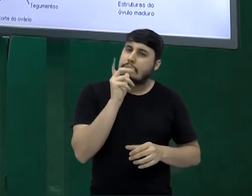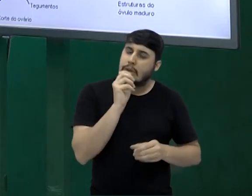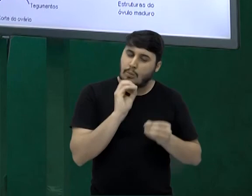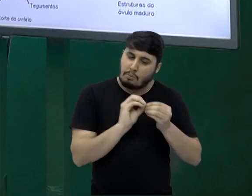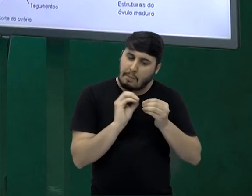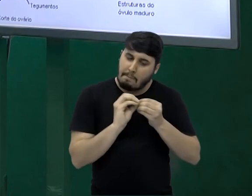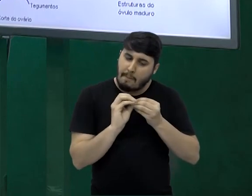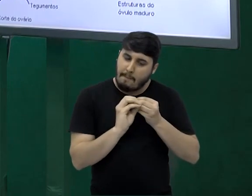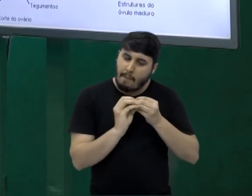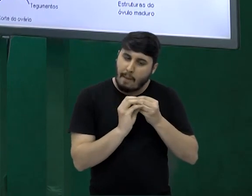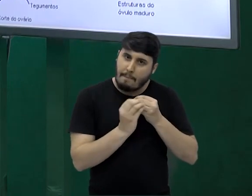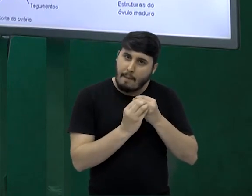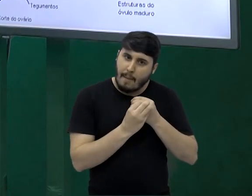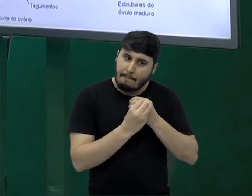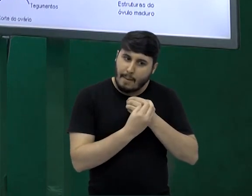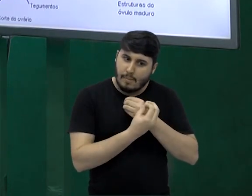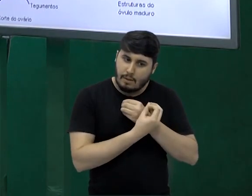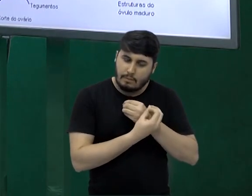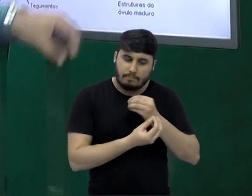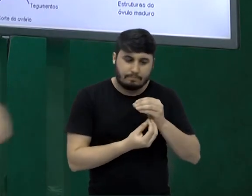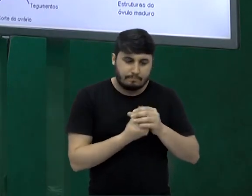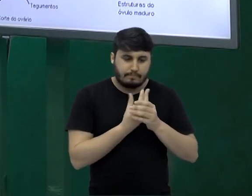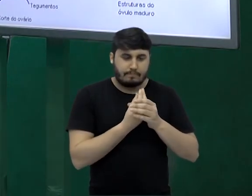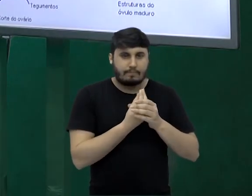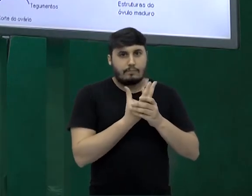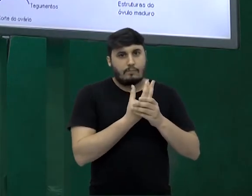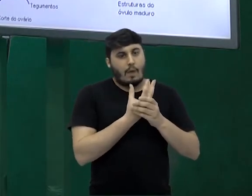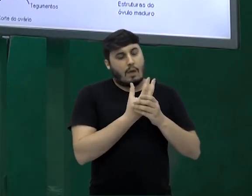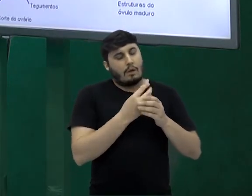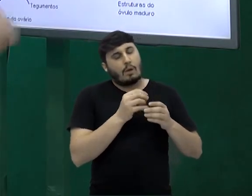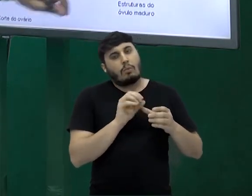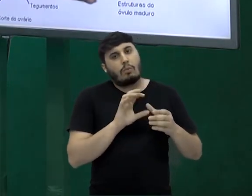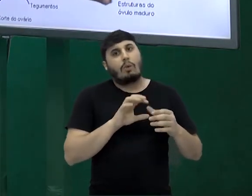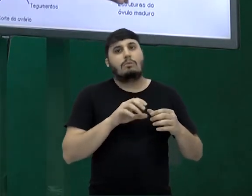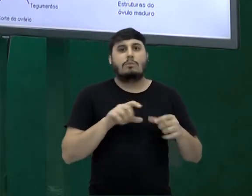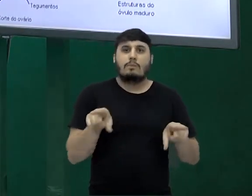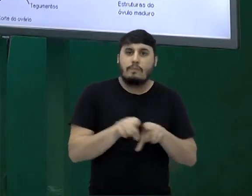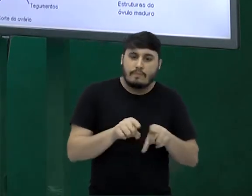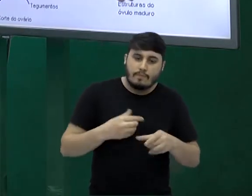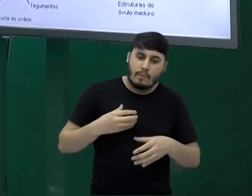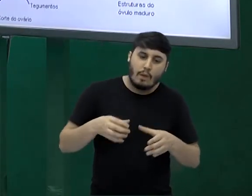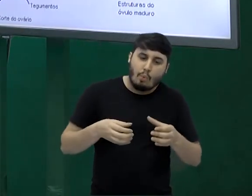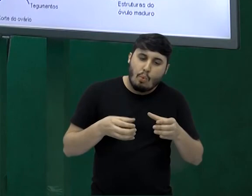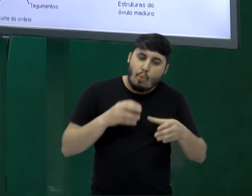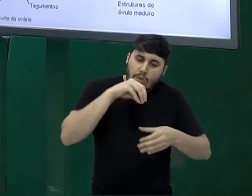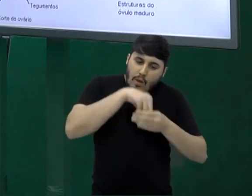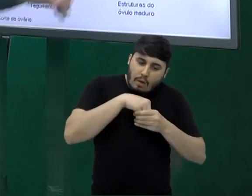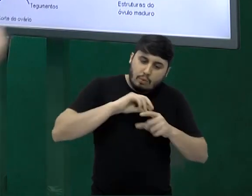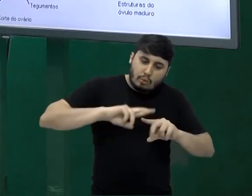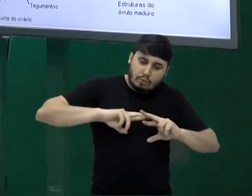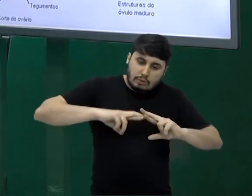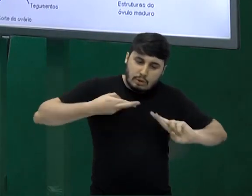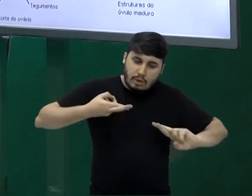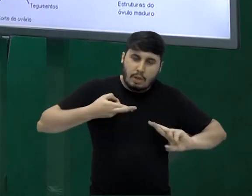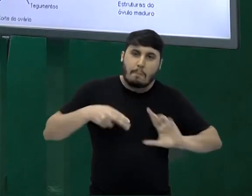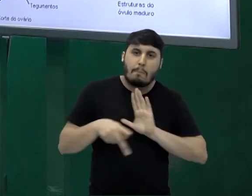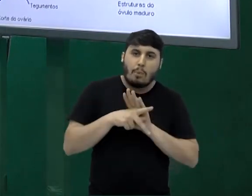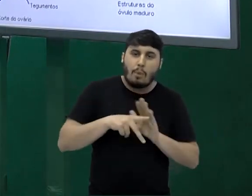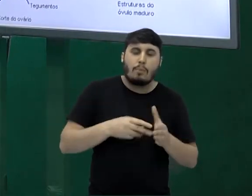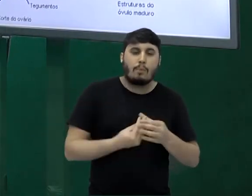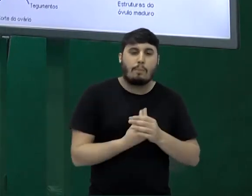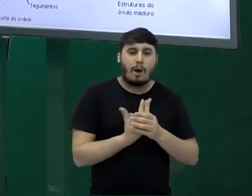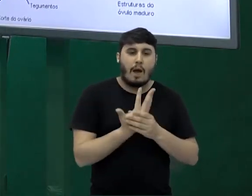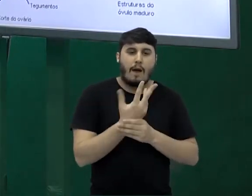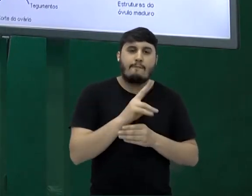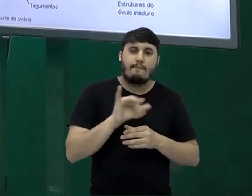essas célulazinhas que vão se juntando aqui. A oosfera vai dar origem ao embrião e os núcleos polares e todas essas células aqui vão dar origem